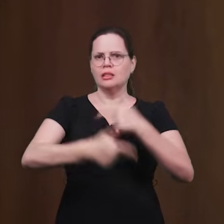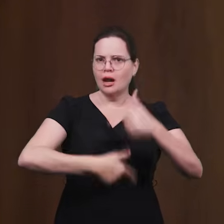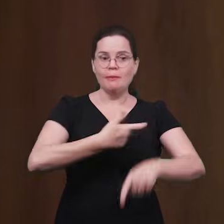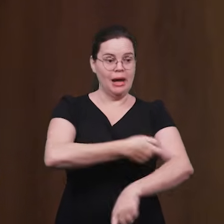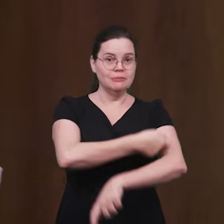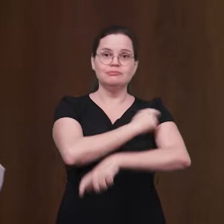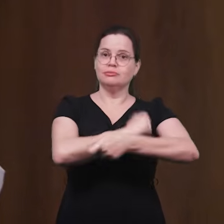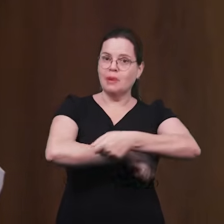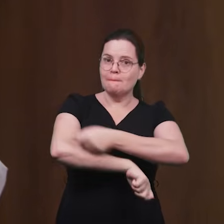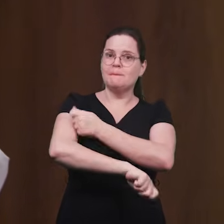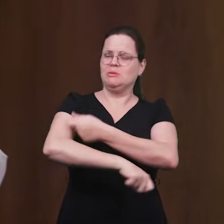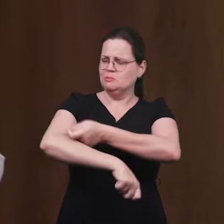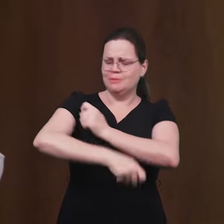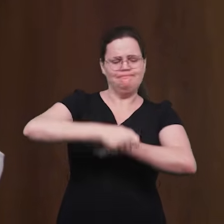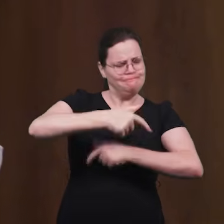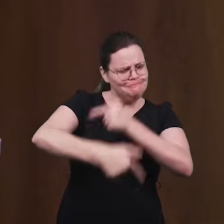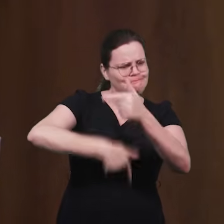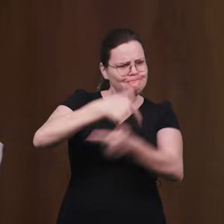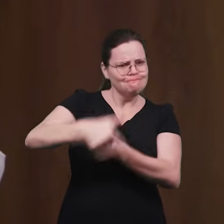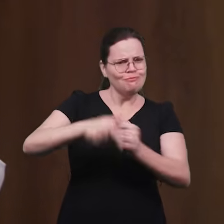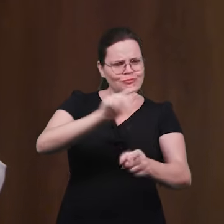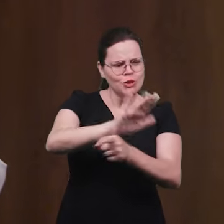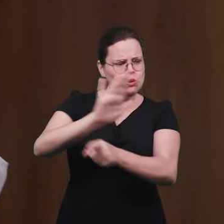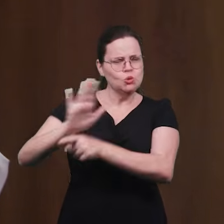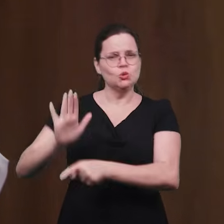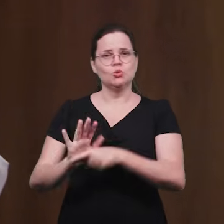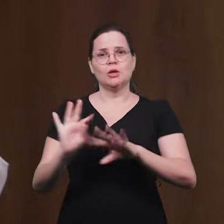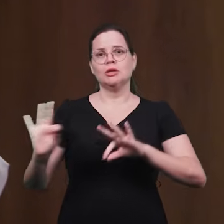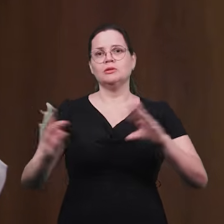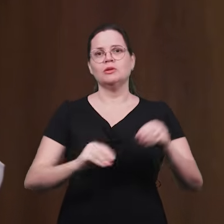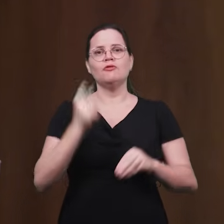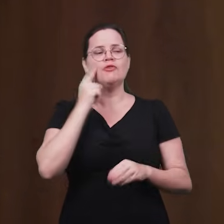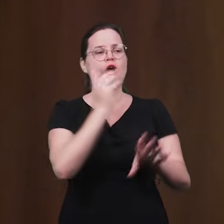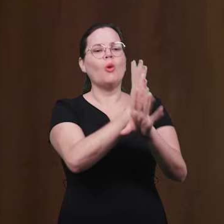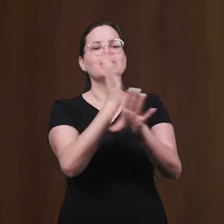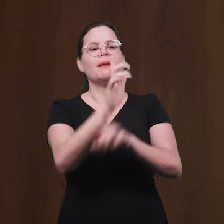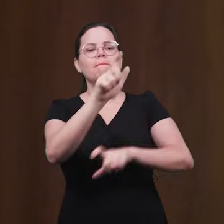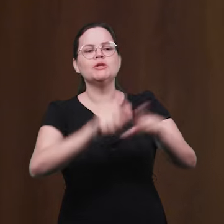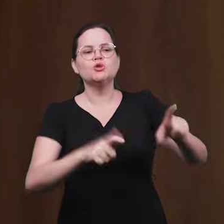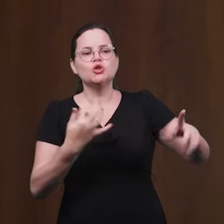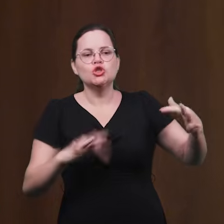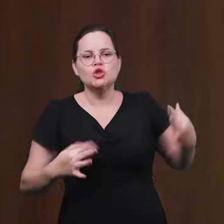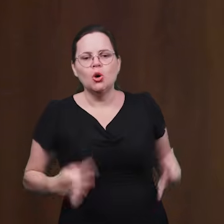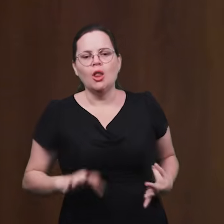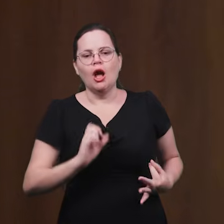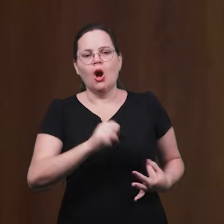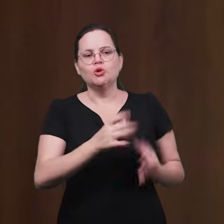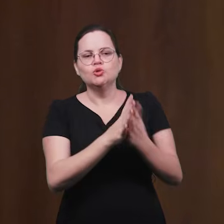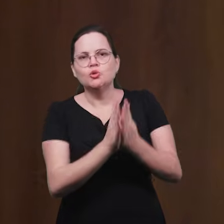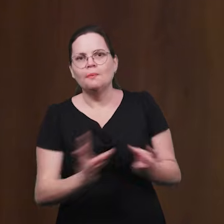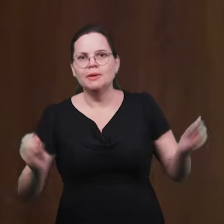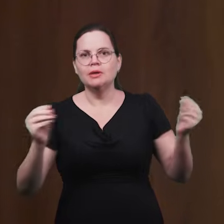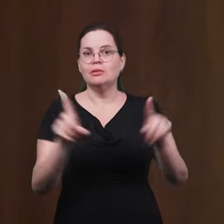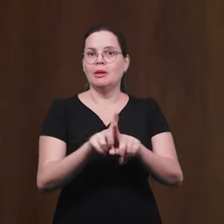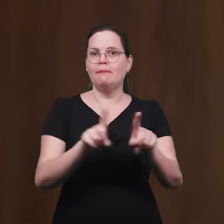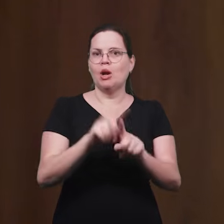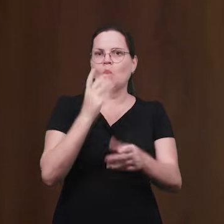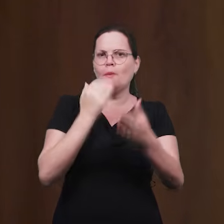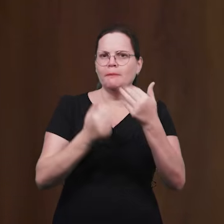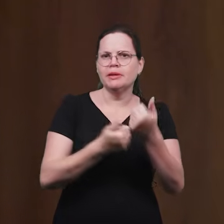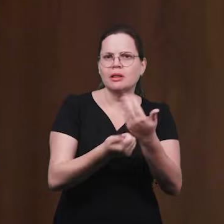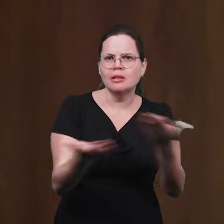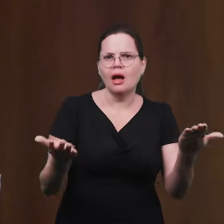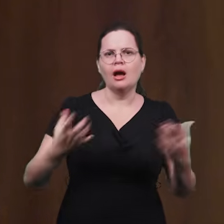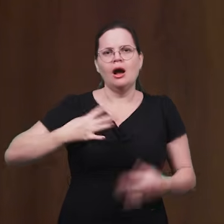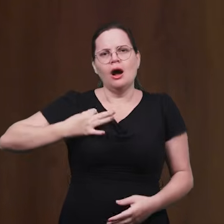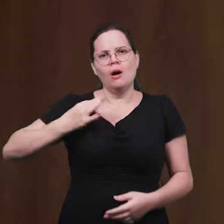outra coisa desde que aconteceu para ajudar no resgate e também na ajuda de atenção a feridos e a enfermos. Então, essa é a ajuda que